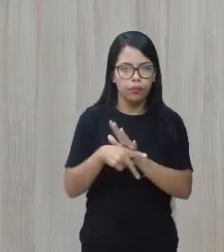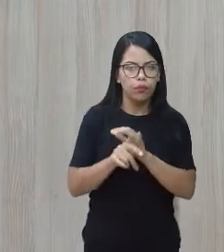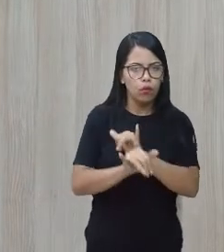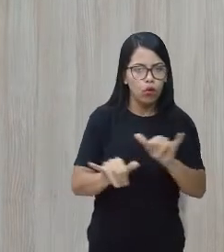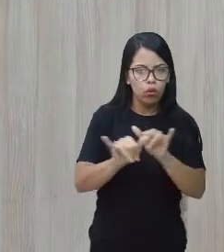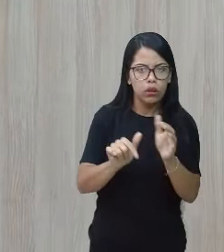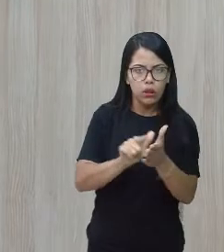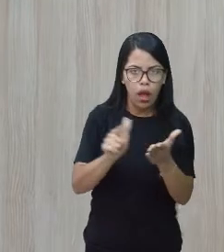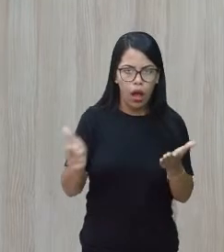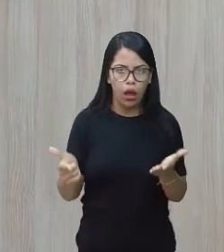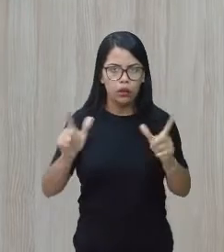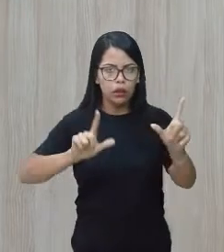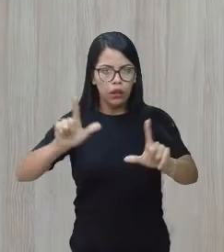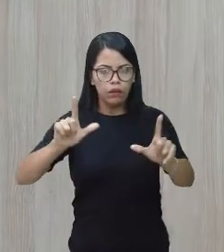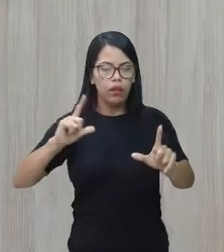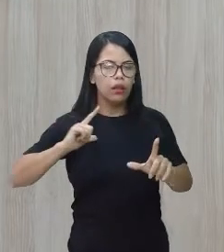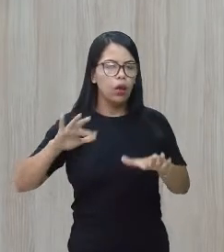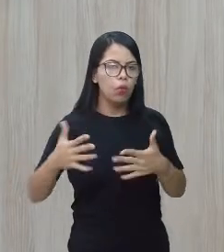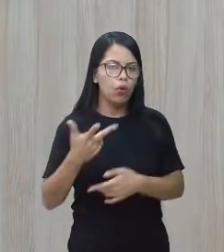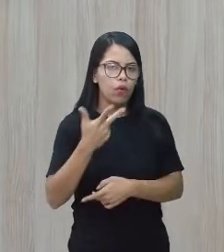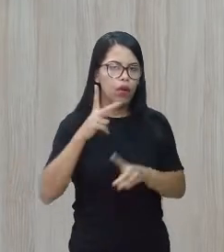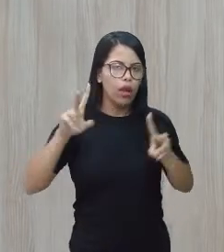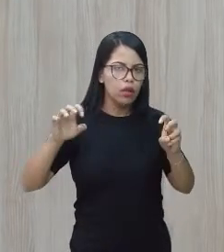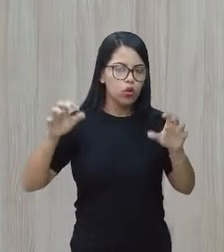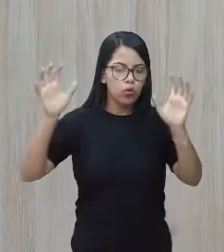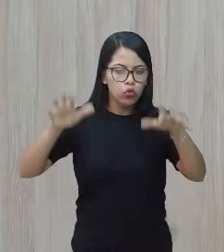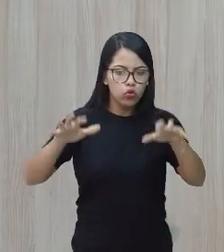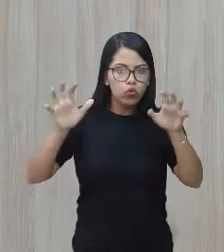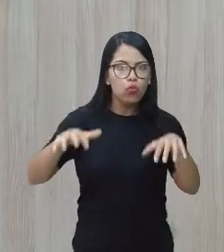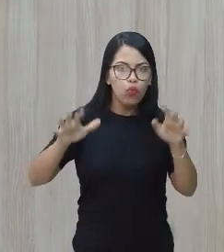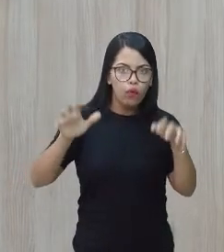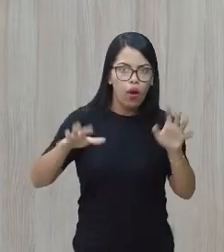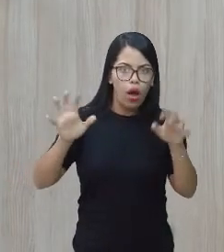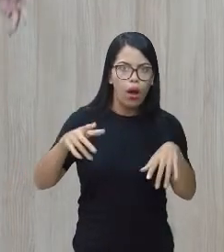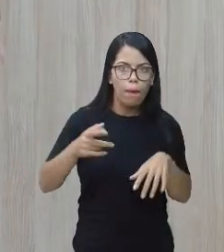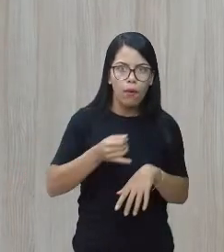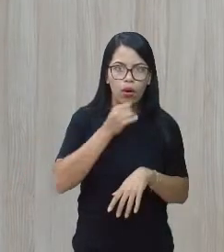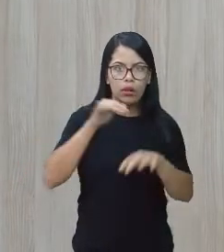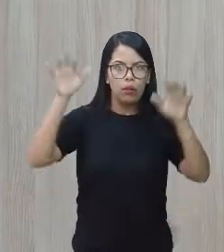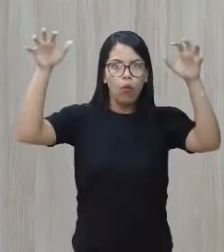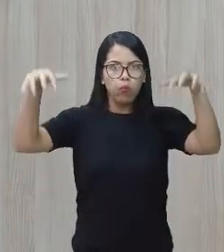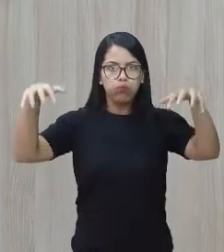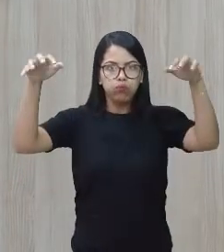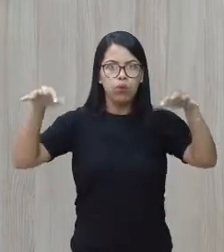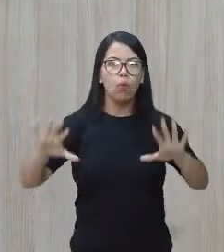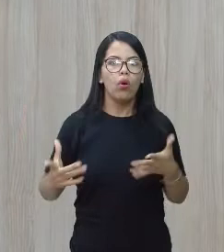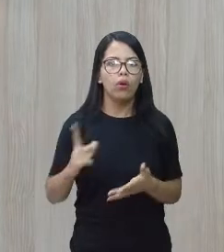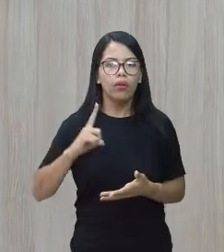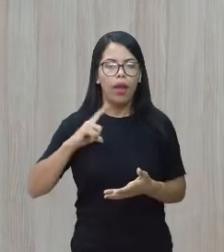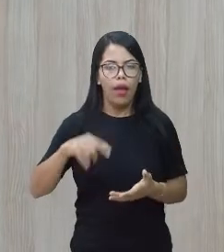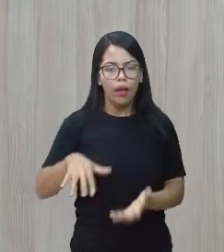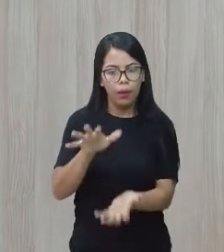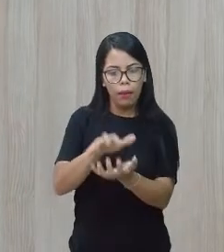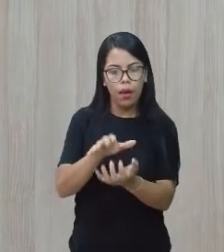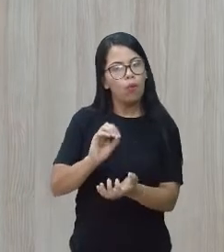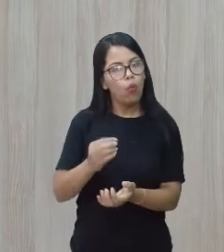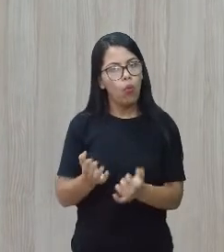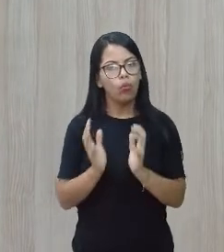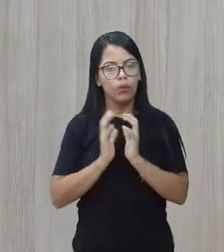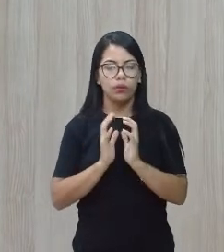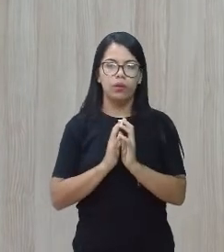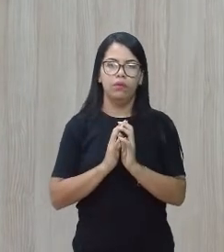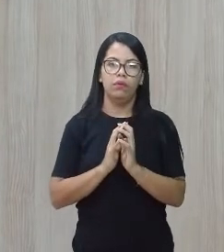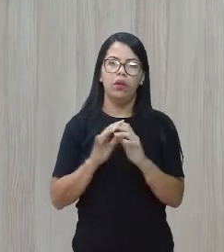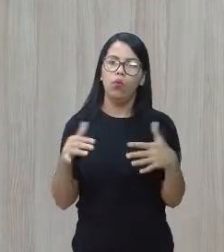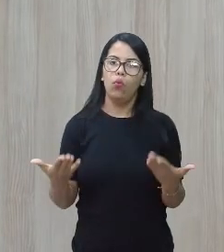TV, a gente vê dizendo o seguinte, quando fala das chuvas, né, que está assolando aqui no Recife, no estado. Então, quando a